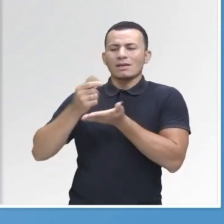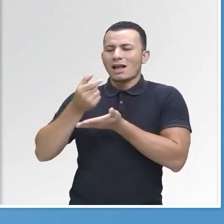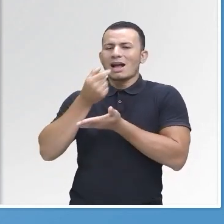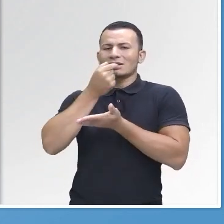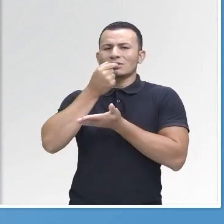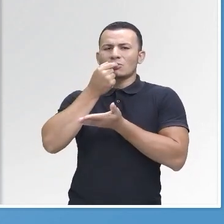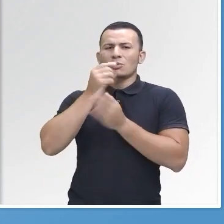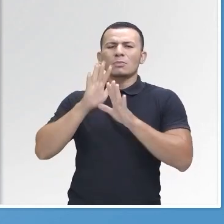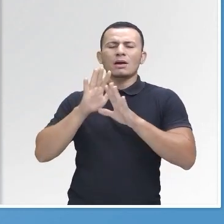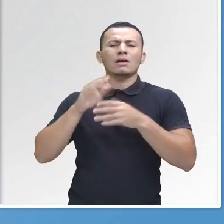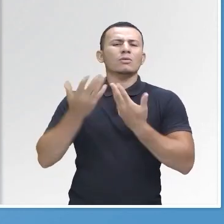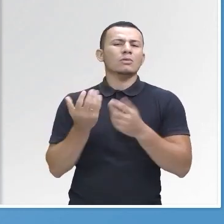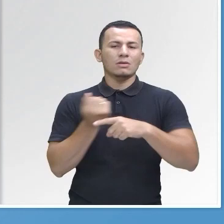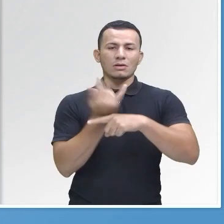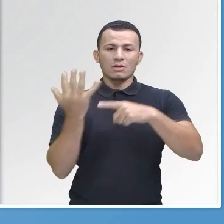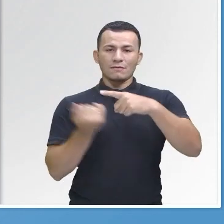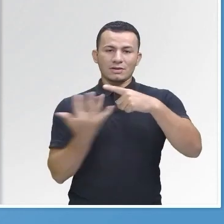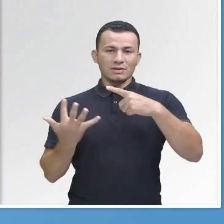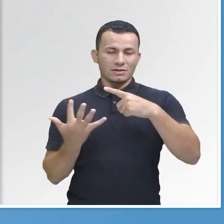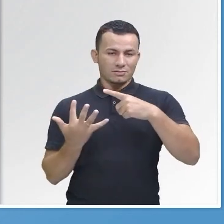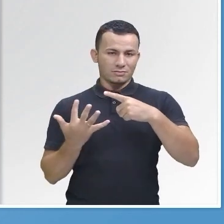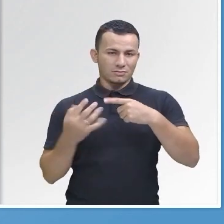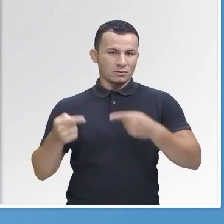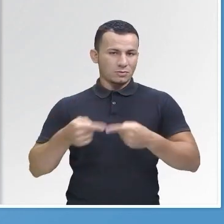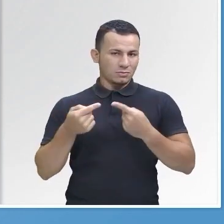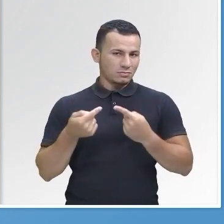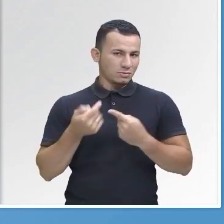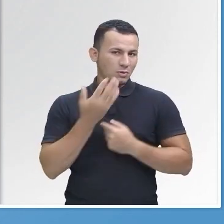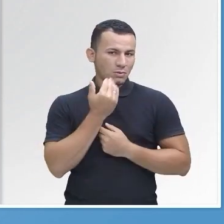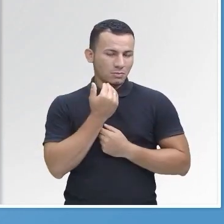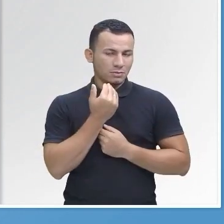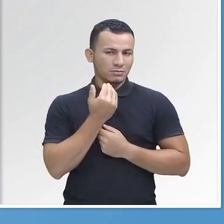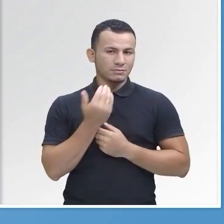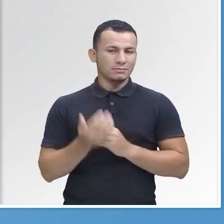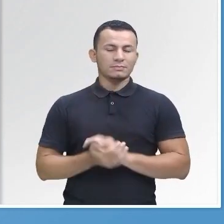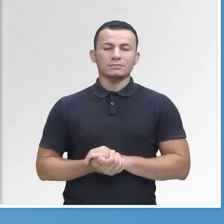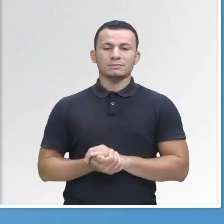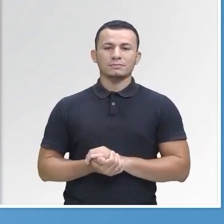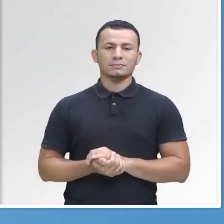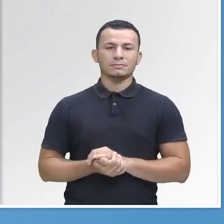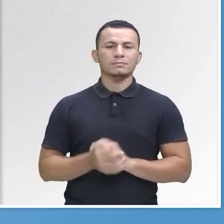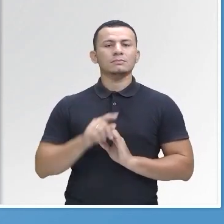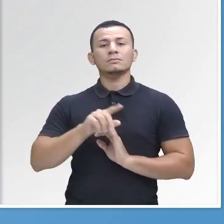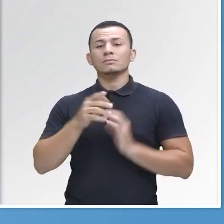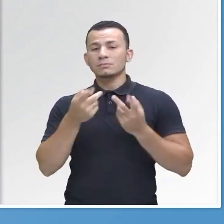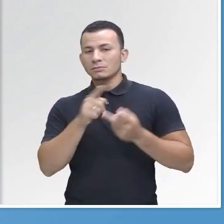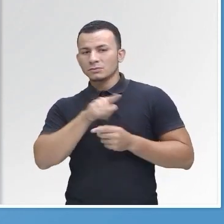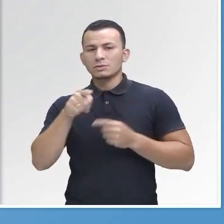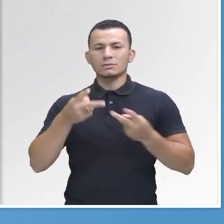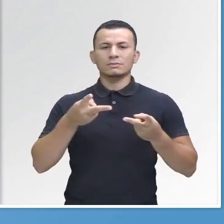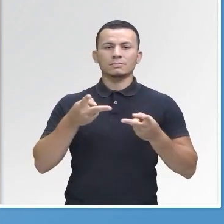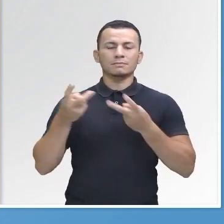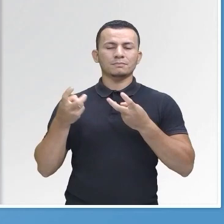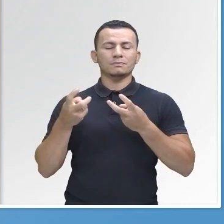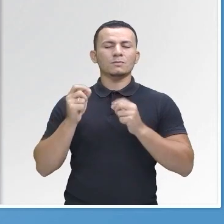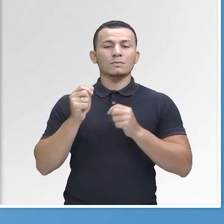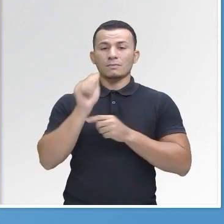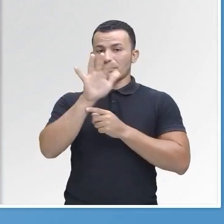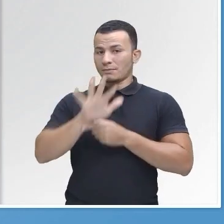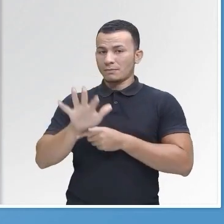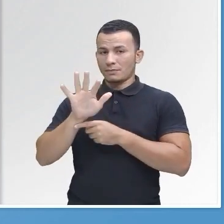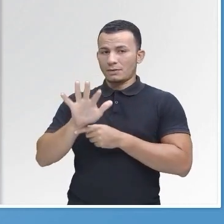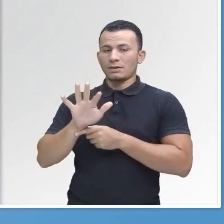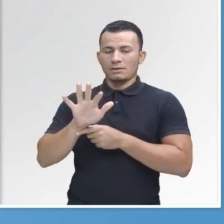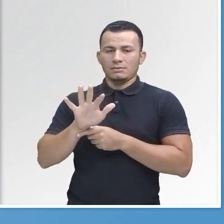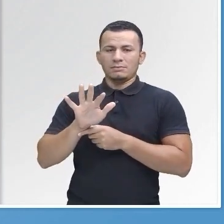à parte que Diana comeu do chocolate? Bom, perceba o seguinte, se nós formos olhar aqui para essa figura, né,